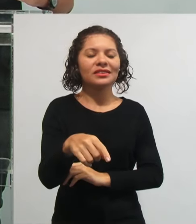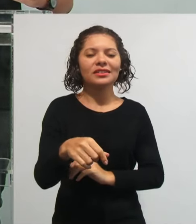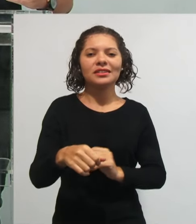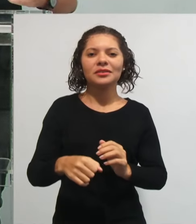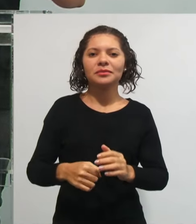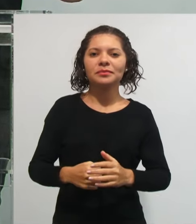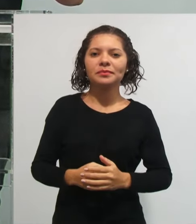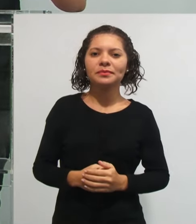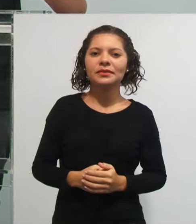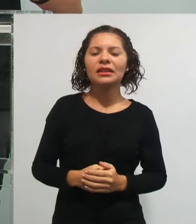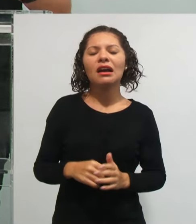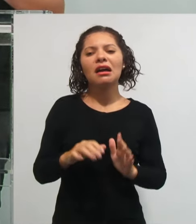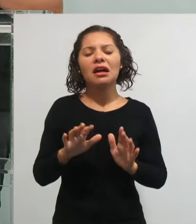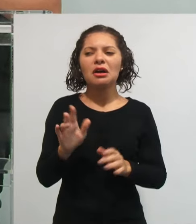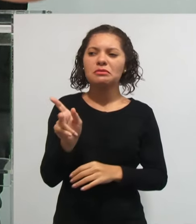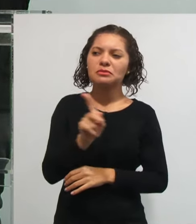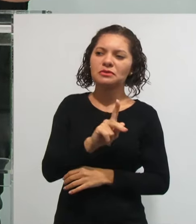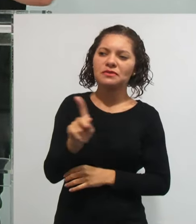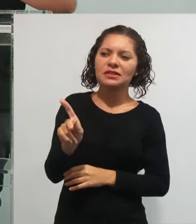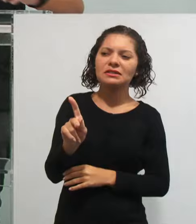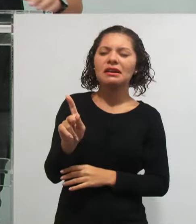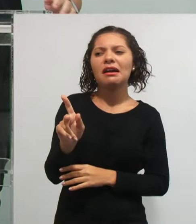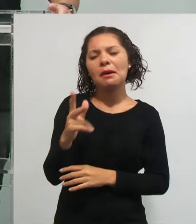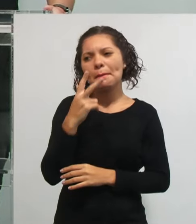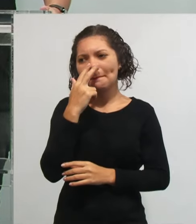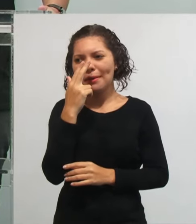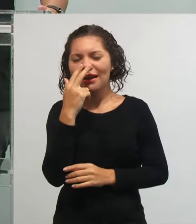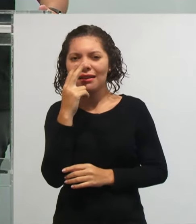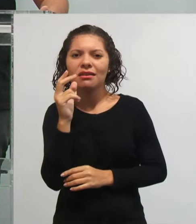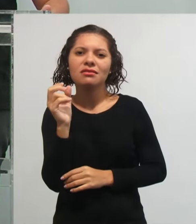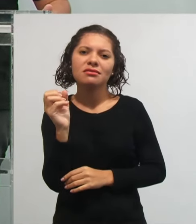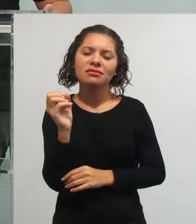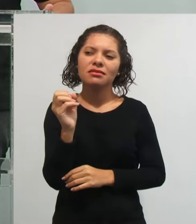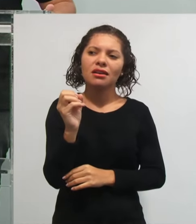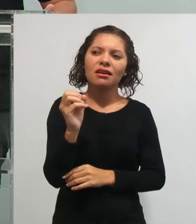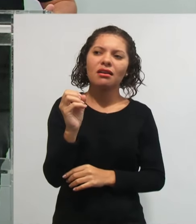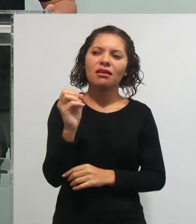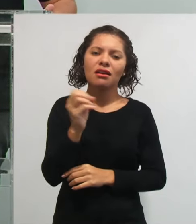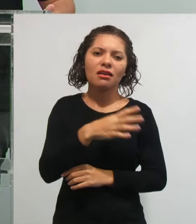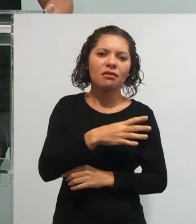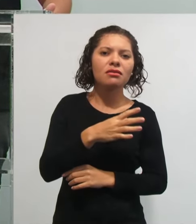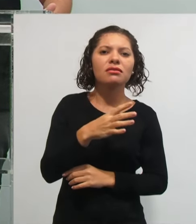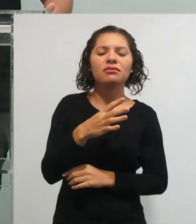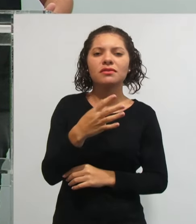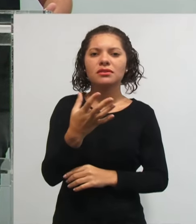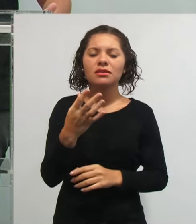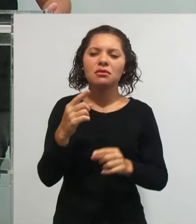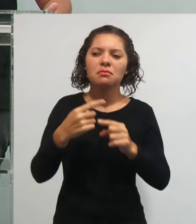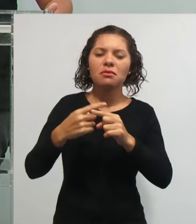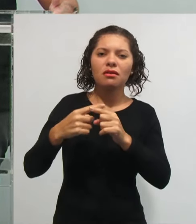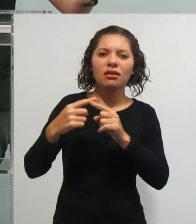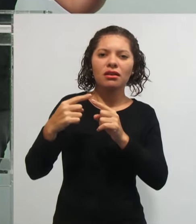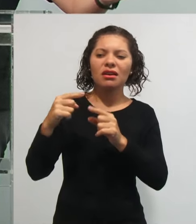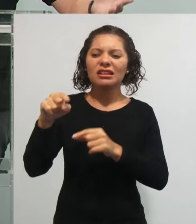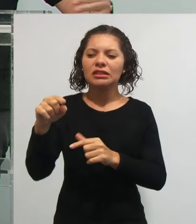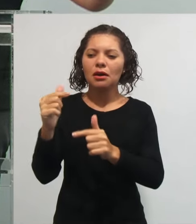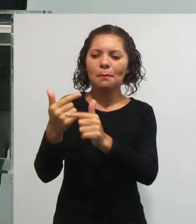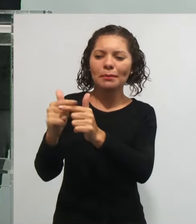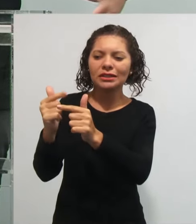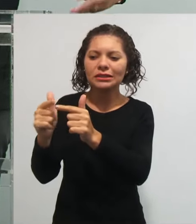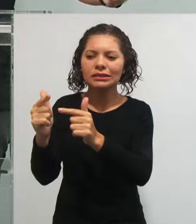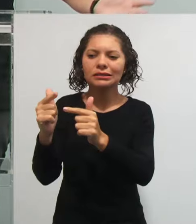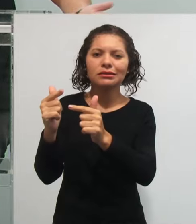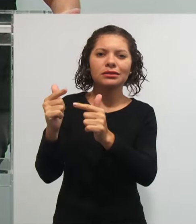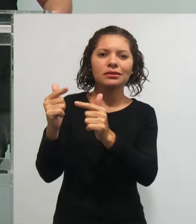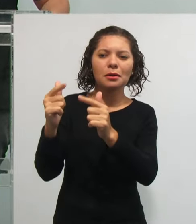conceito atrás você vai é professor isso aqui atende resolve algum problema isso aqui atende a necessidade ao Anseio de uma pessoa de